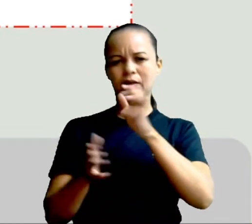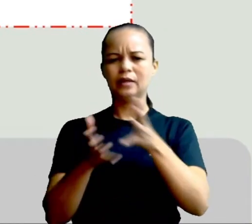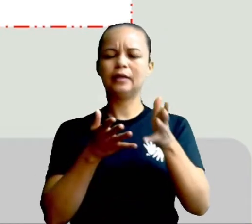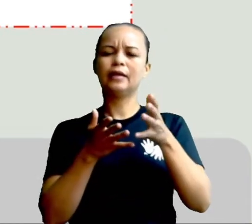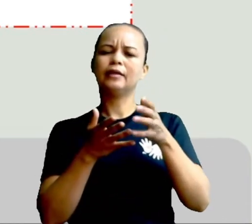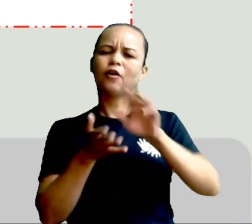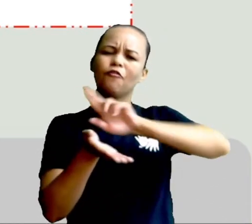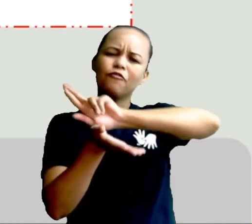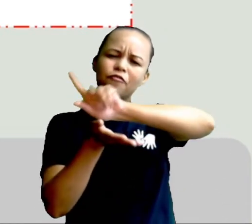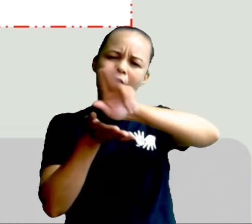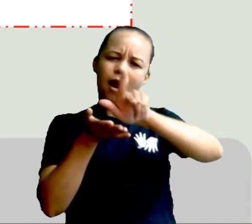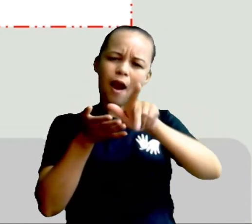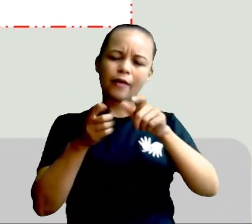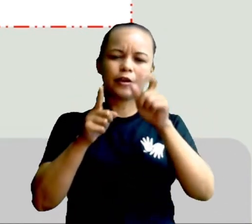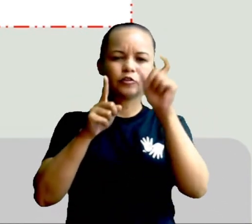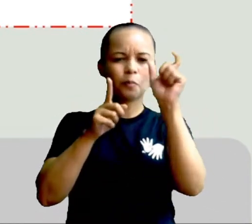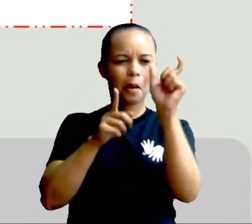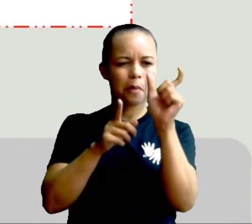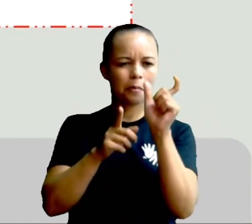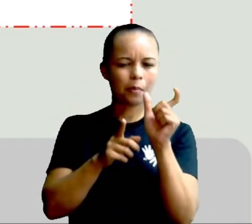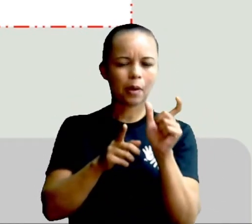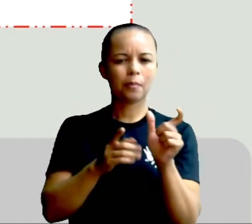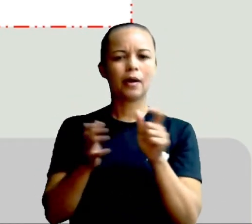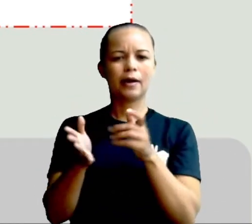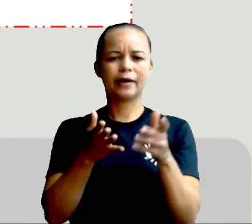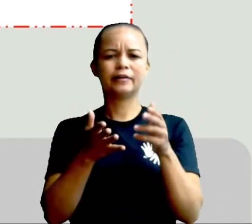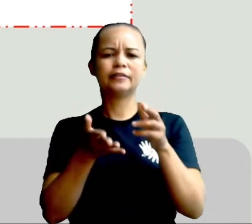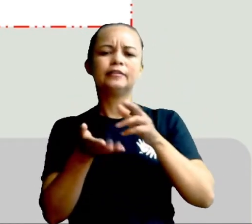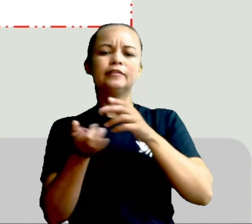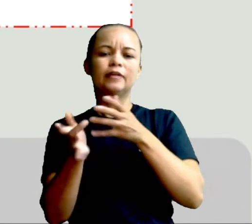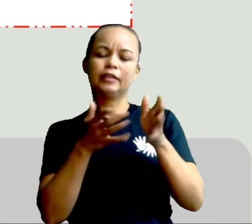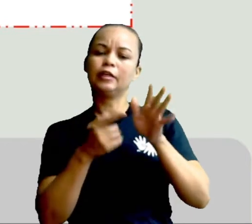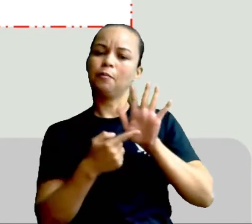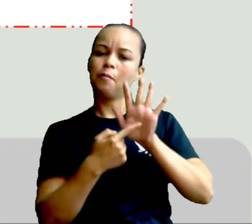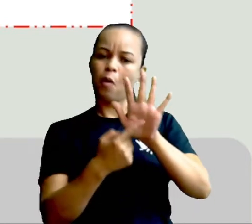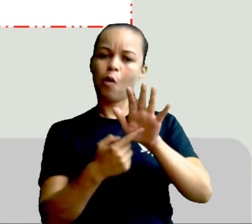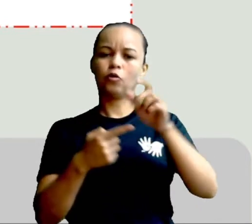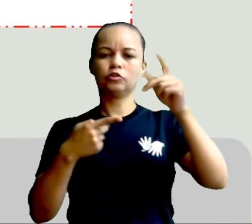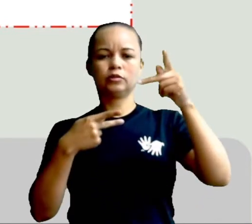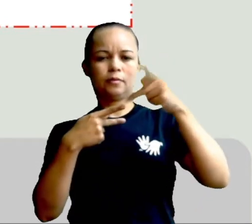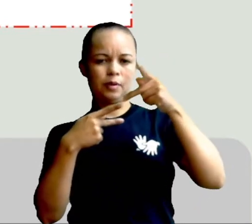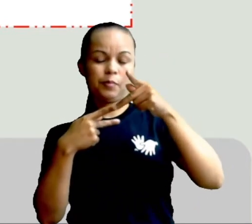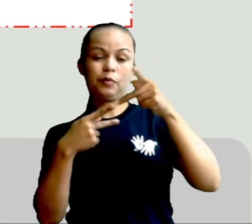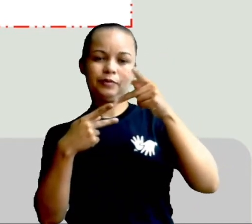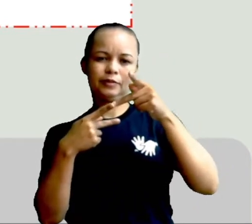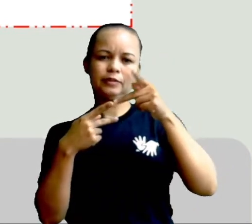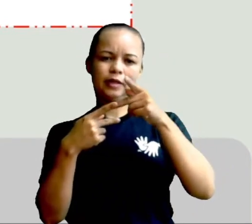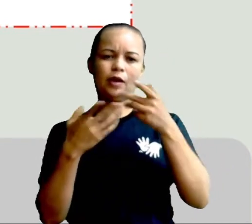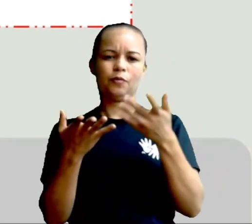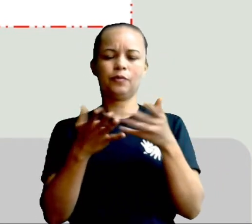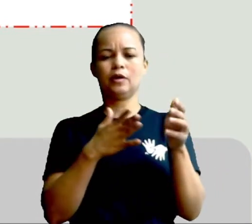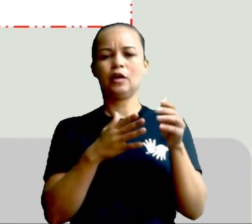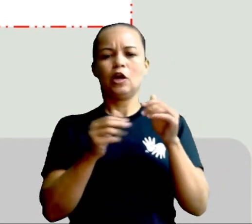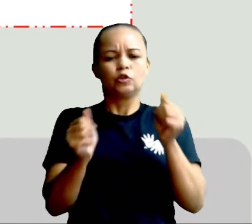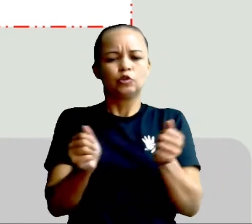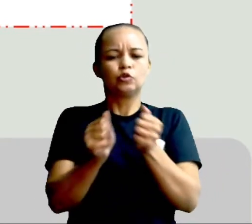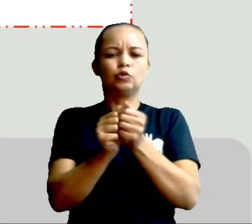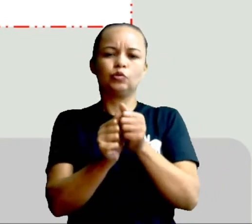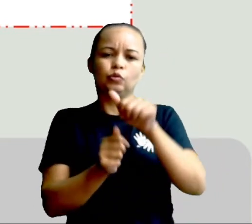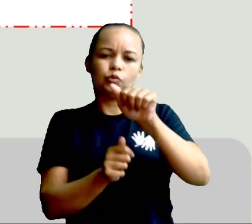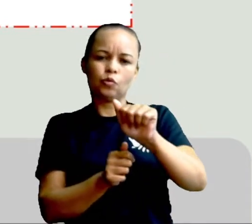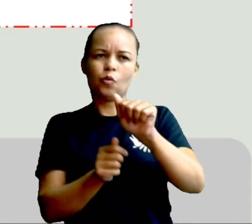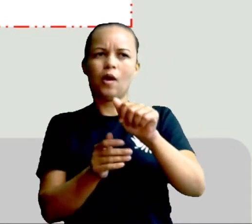de, acerca de, a par de, através de, por trás de, junto